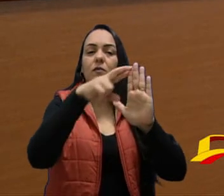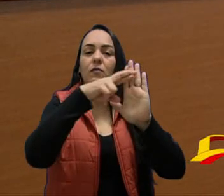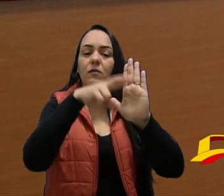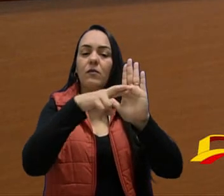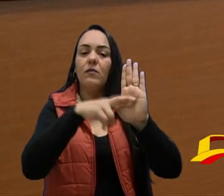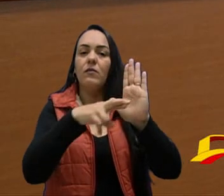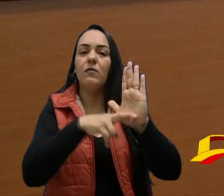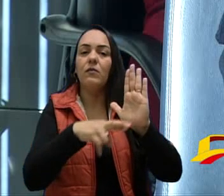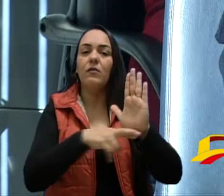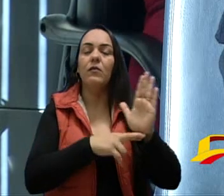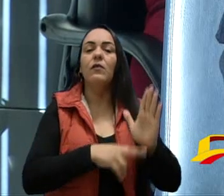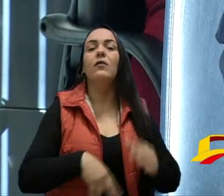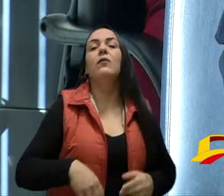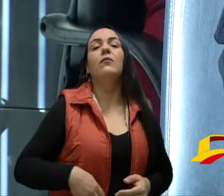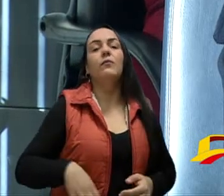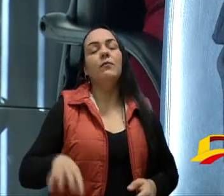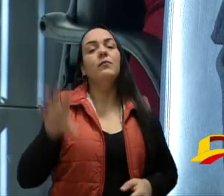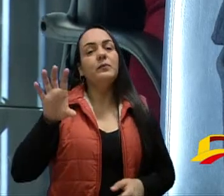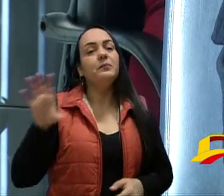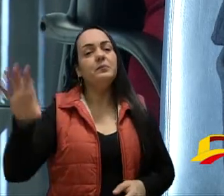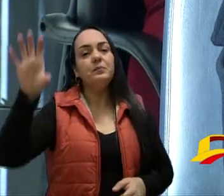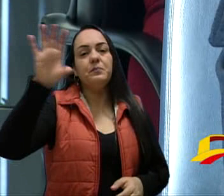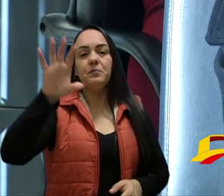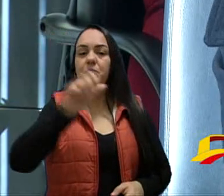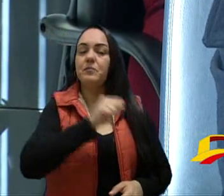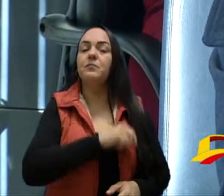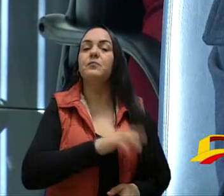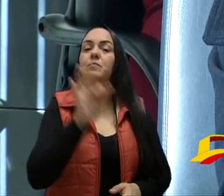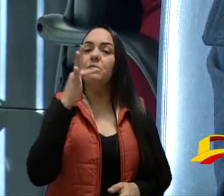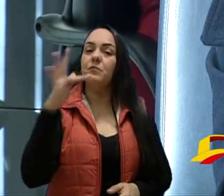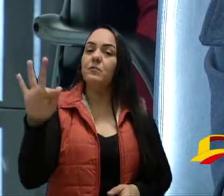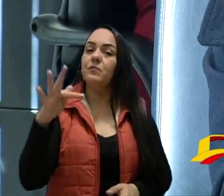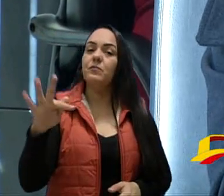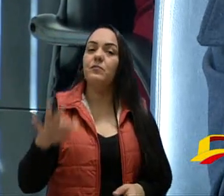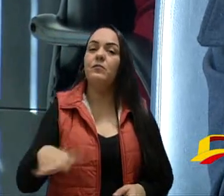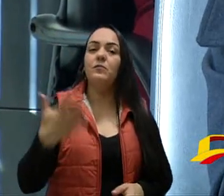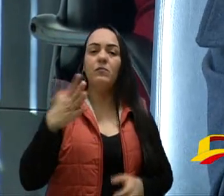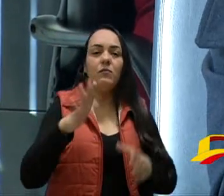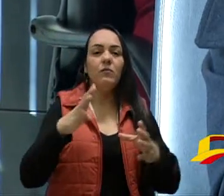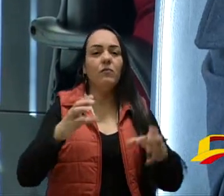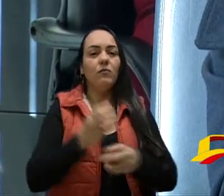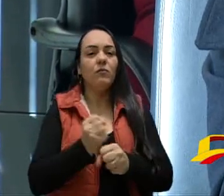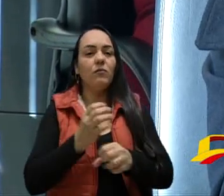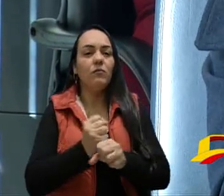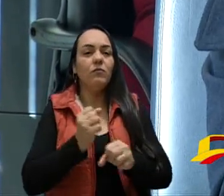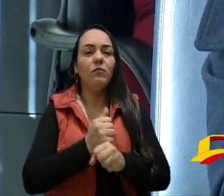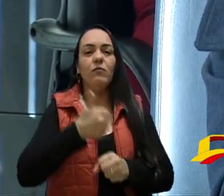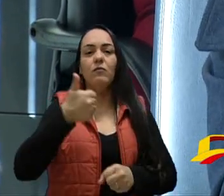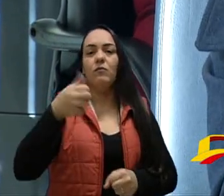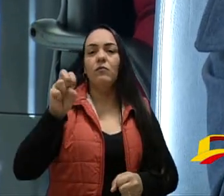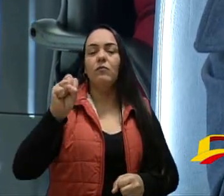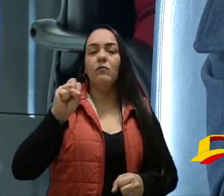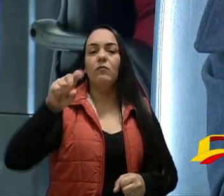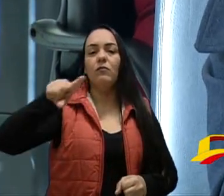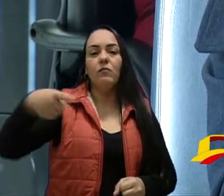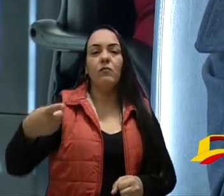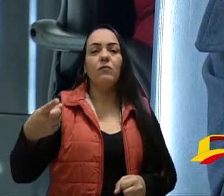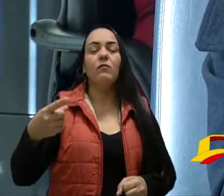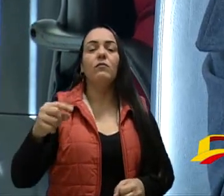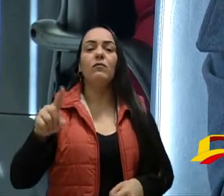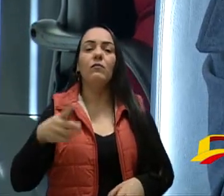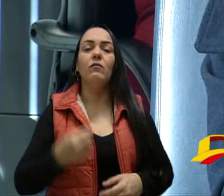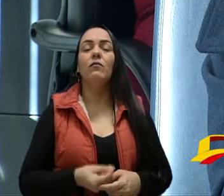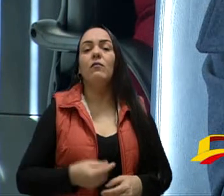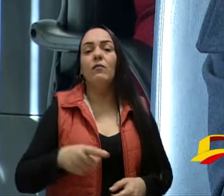do governo e tanto estadual quanto federal né que nós temos um montante às 18 milhões de se dado o